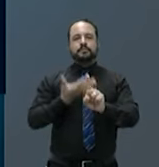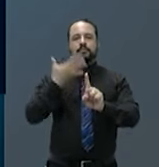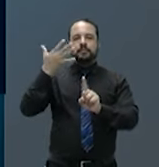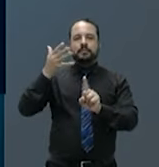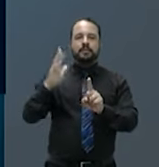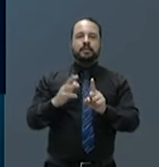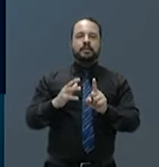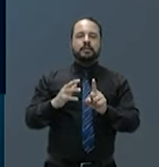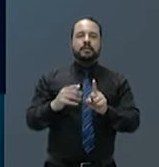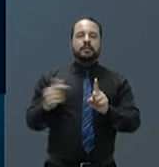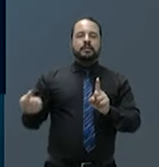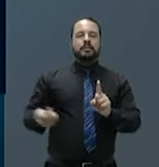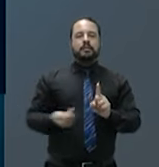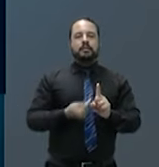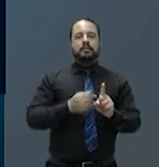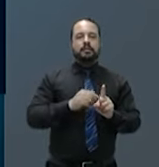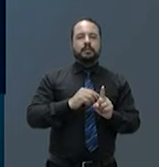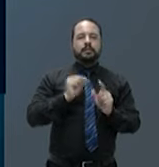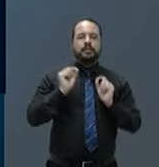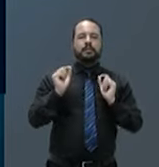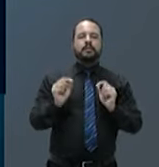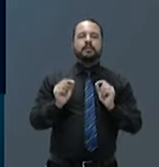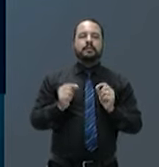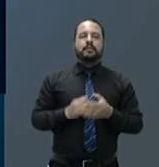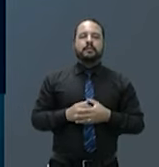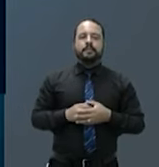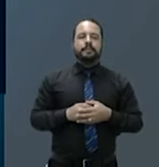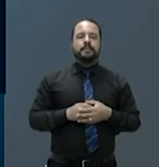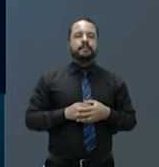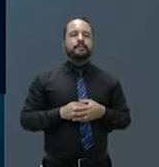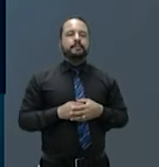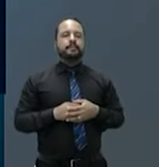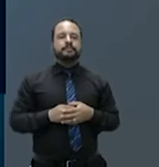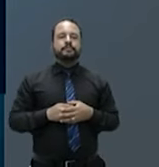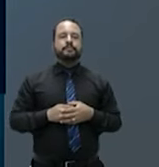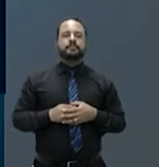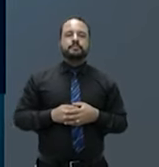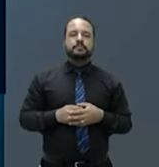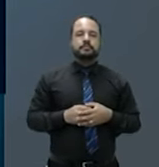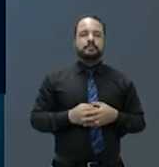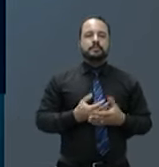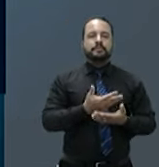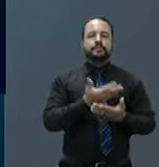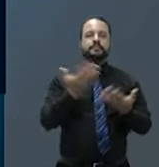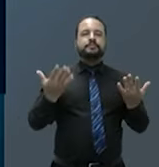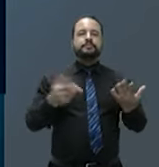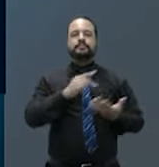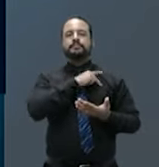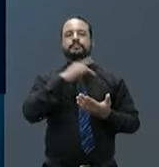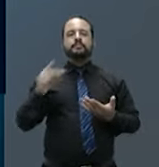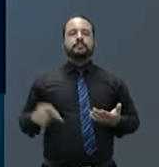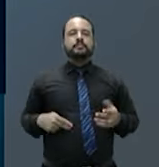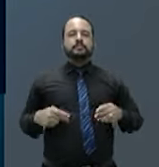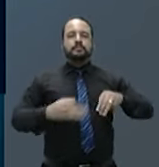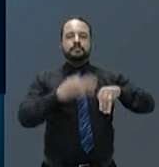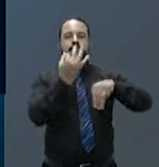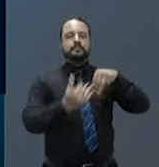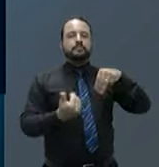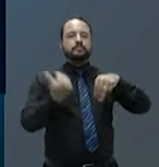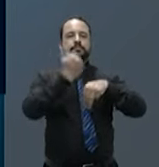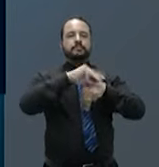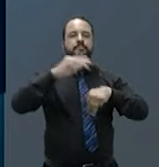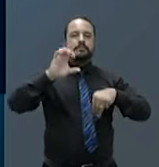pelo requerido. Pela requerida, Wes. Pela requerida. Excelentíssima senhora presidente, ministra Maria Tereza de Assis